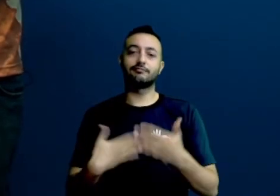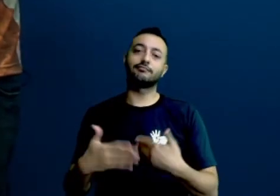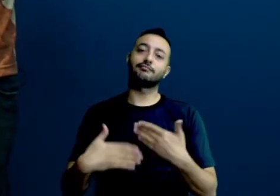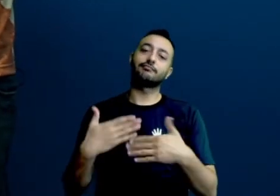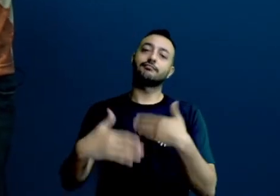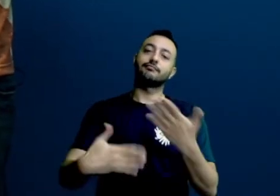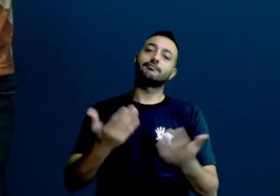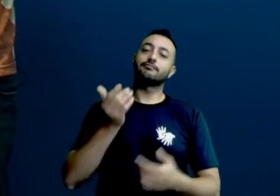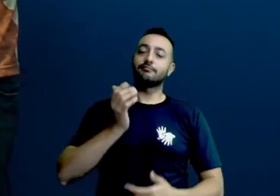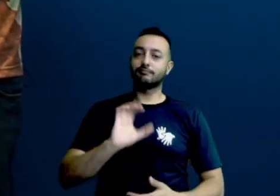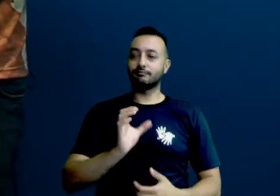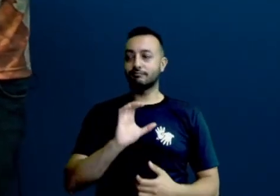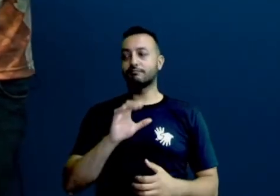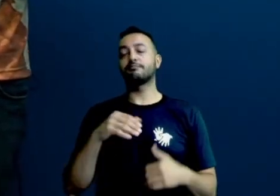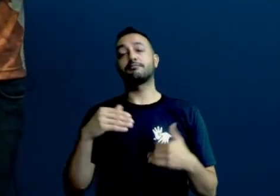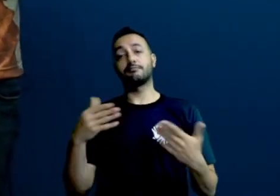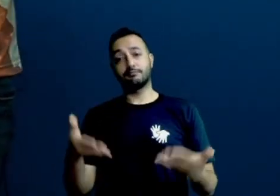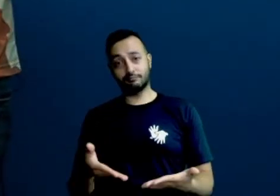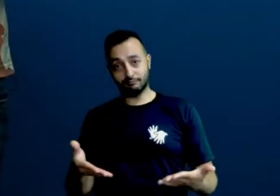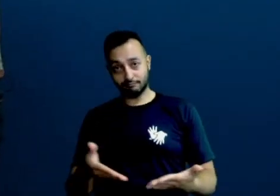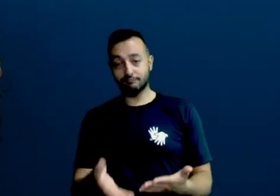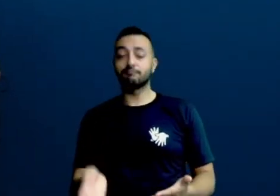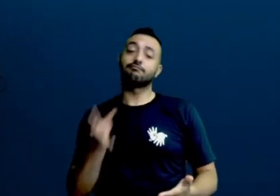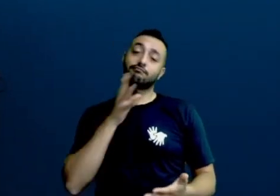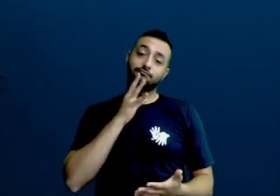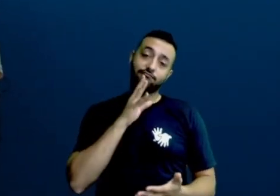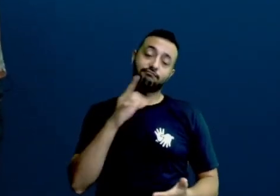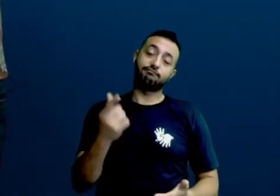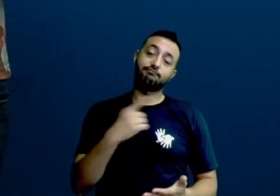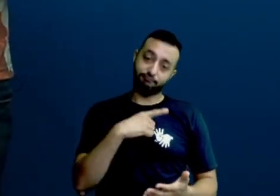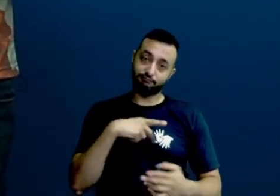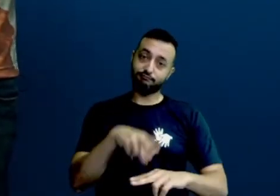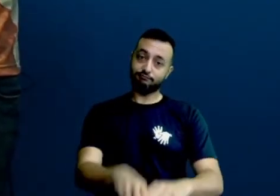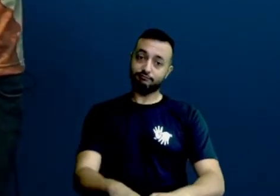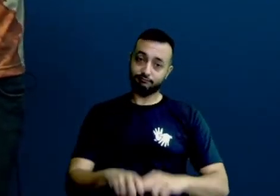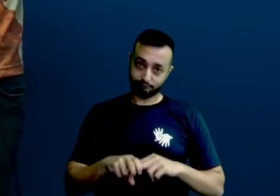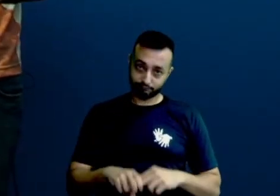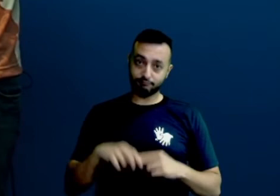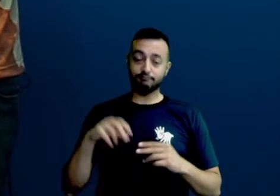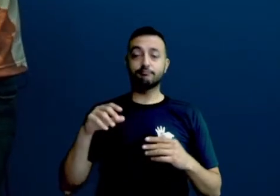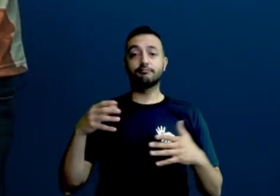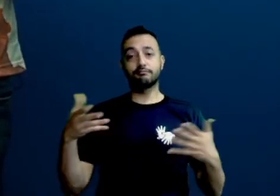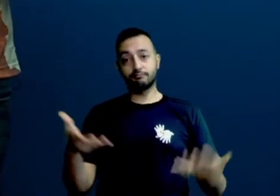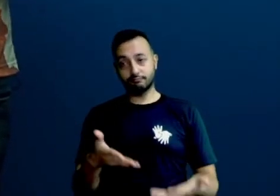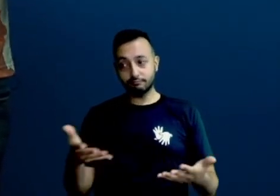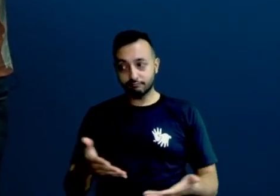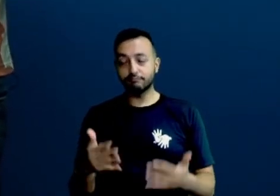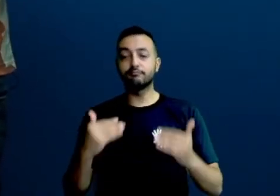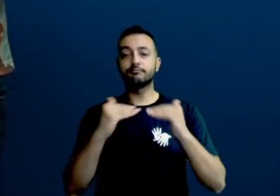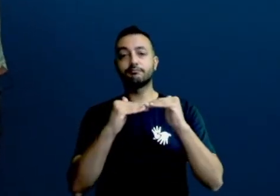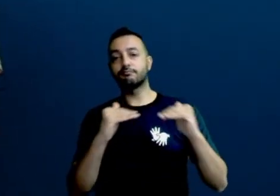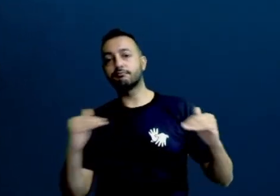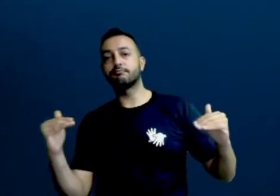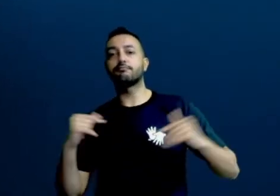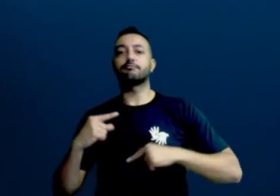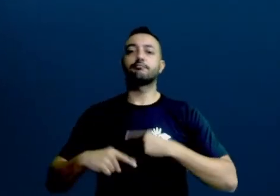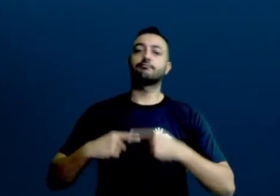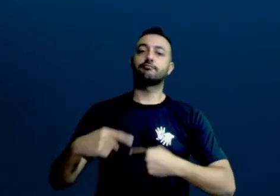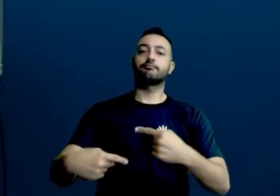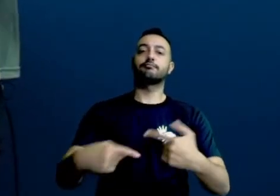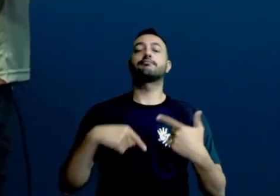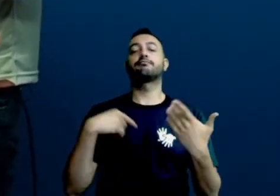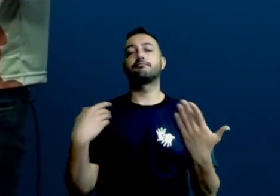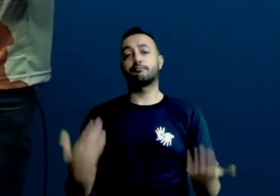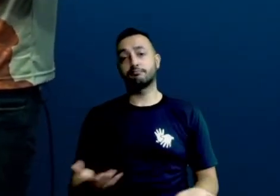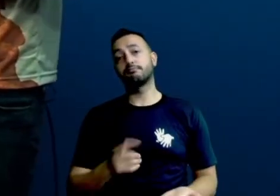desenvolvimento da ciência e o atual o que nós temos através nos dias de hoje dos padrões de hereditariedade